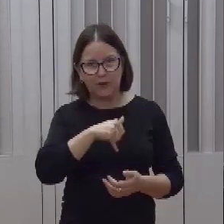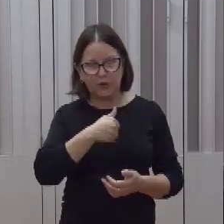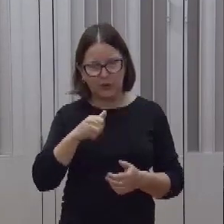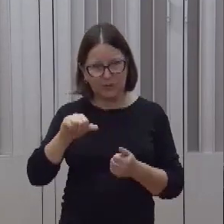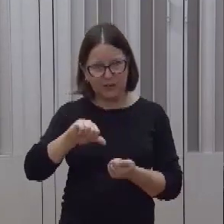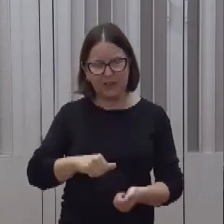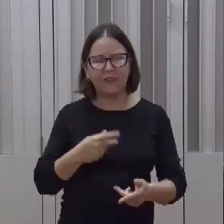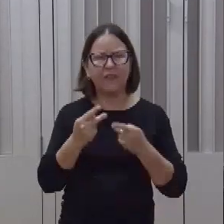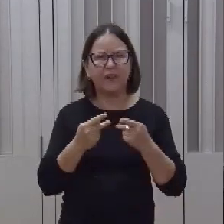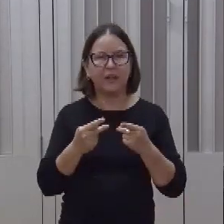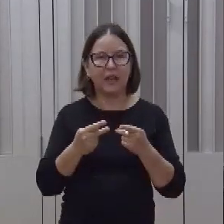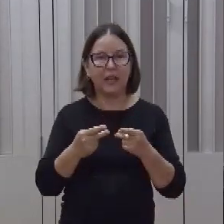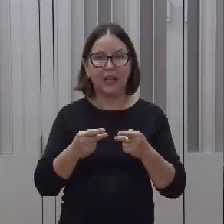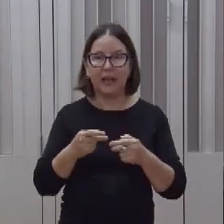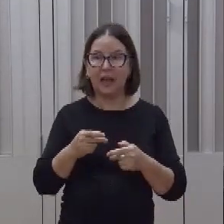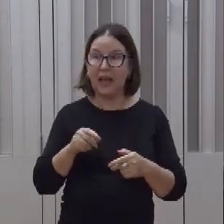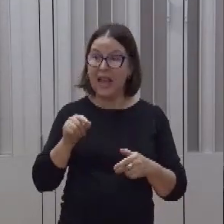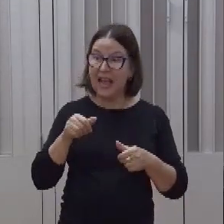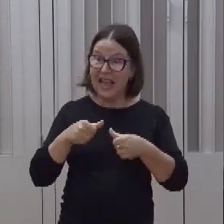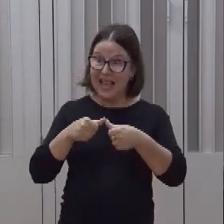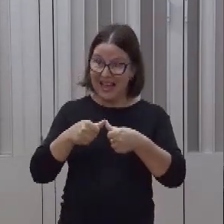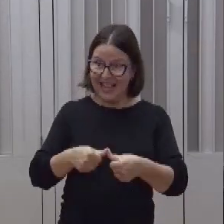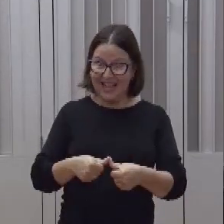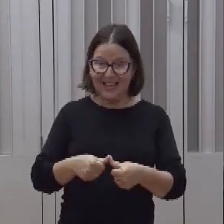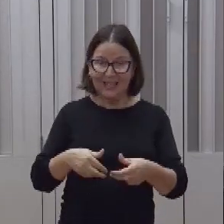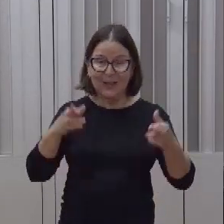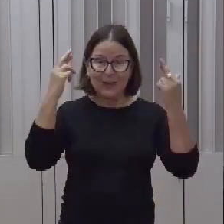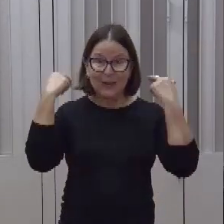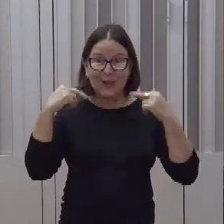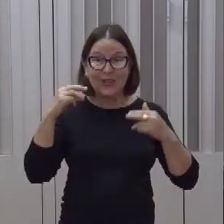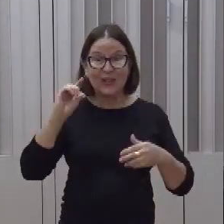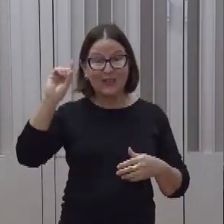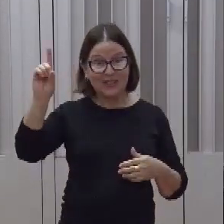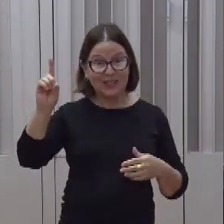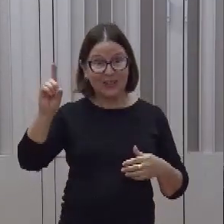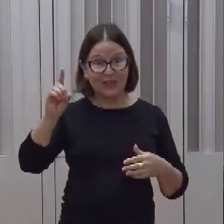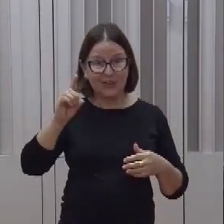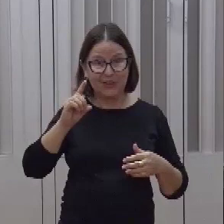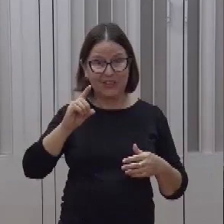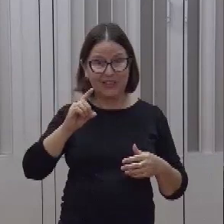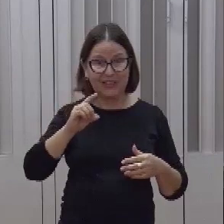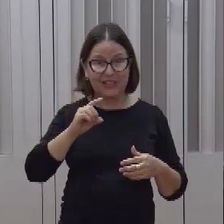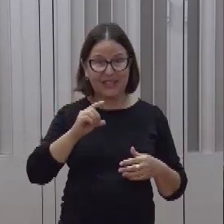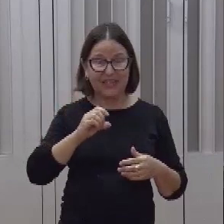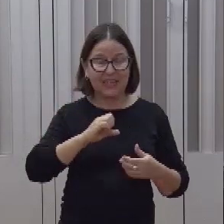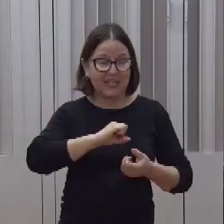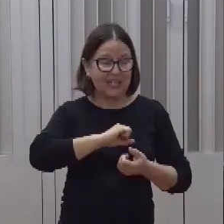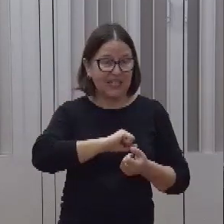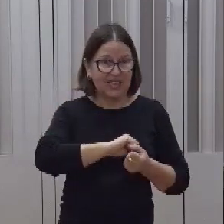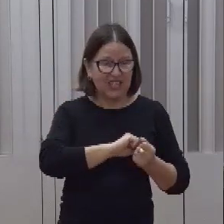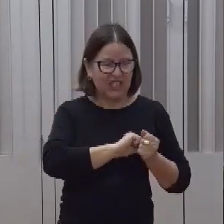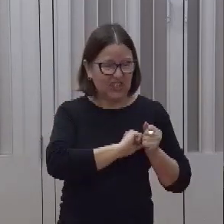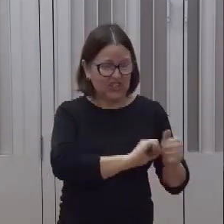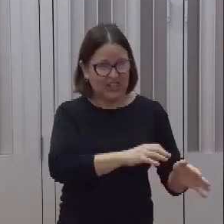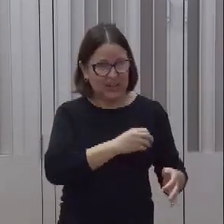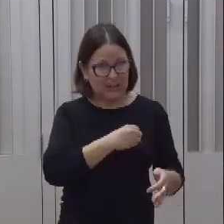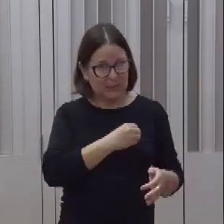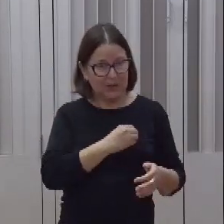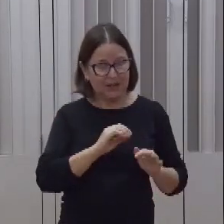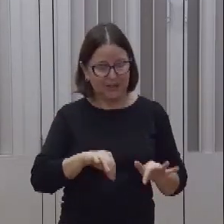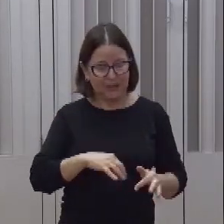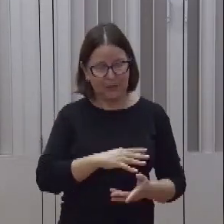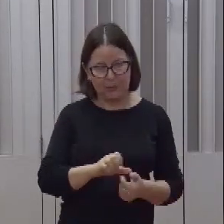se aproximaram de Jesus e fizeram uma pergunta. Vamos dar uma olhada em